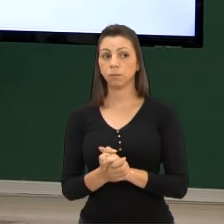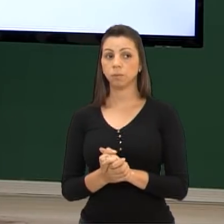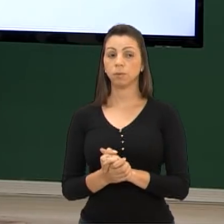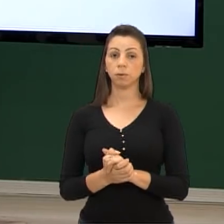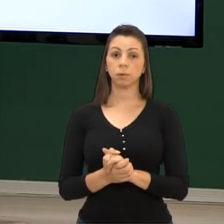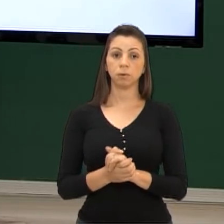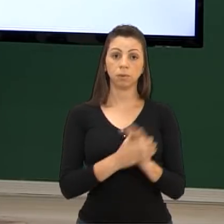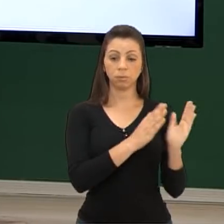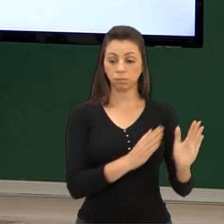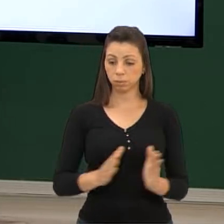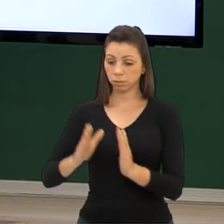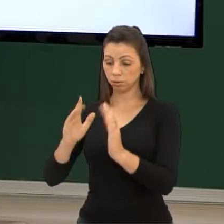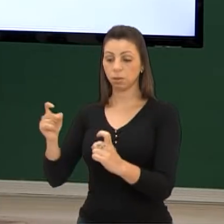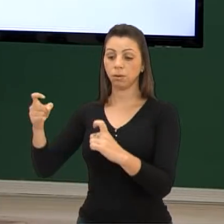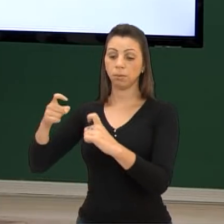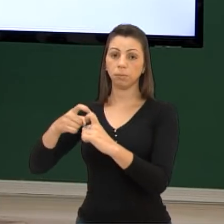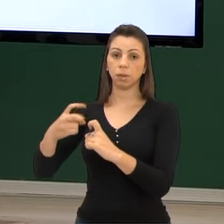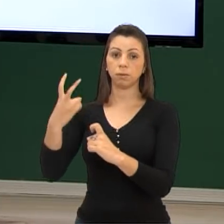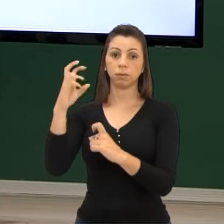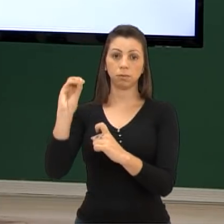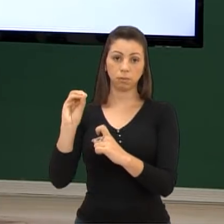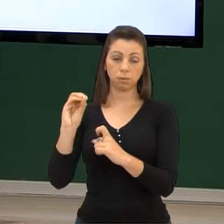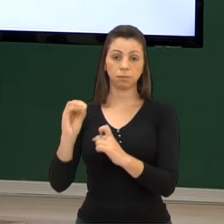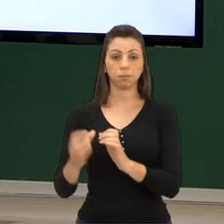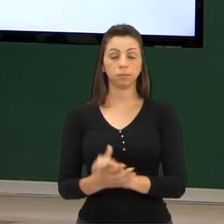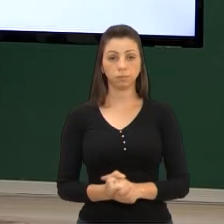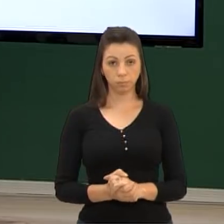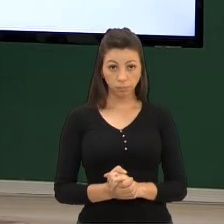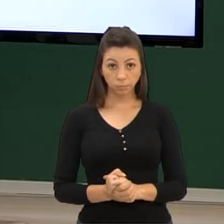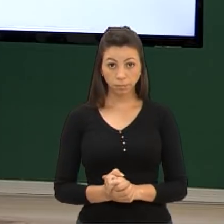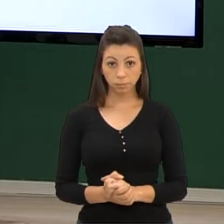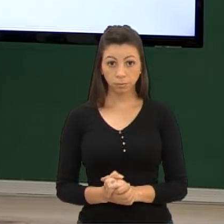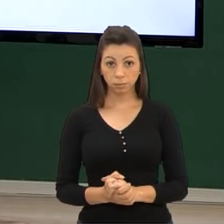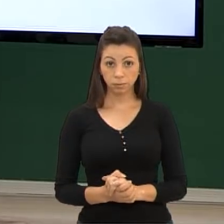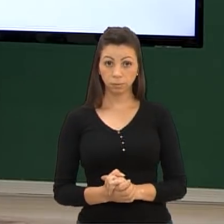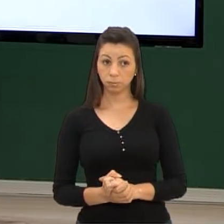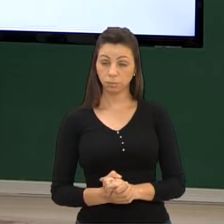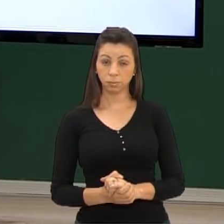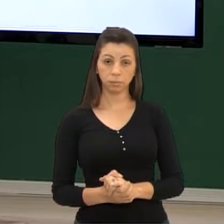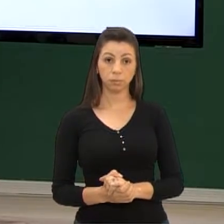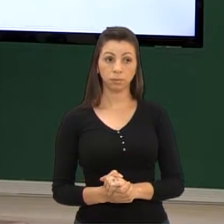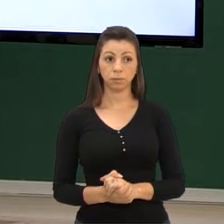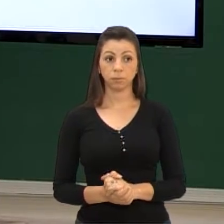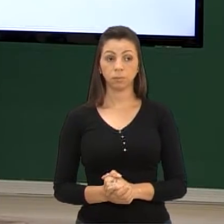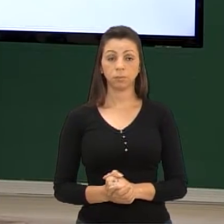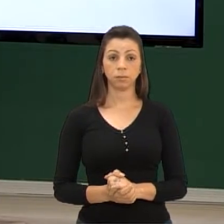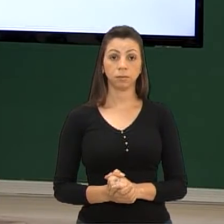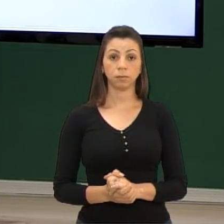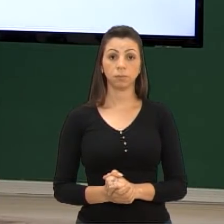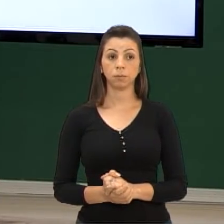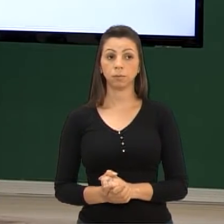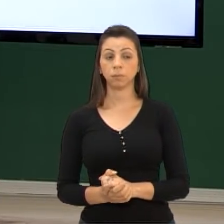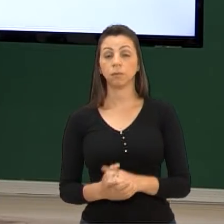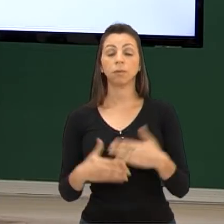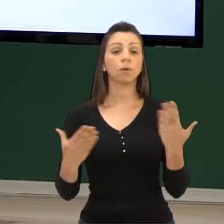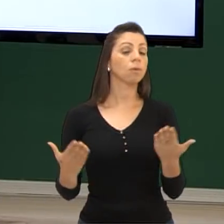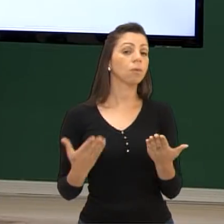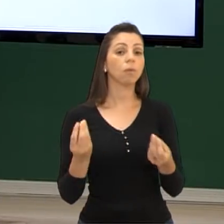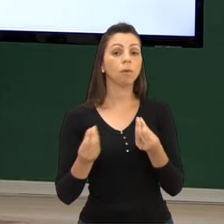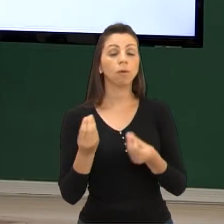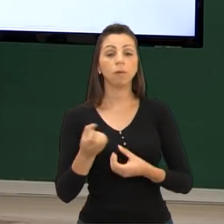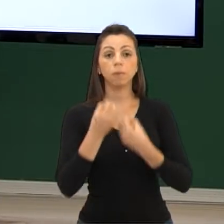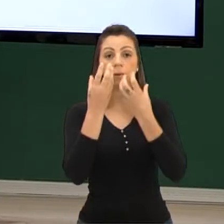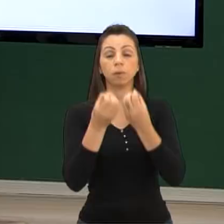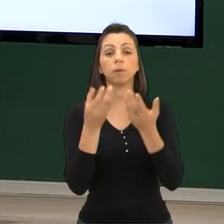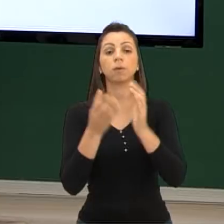essa quantidade, o ideal seria 50 médicos. Como se obtém essa informação? A